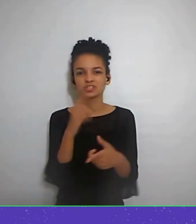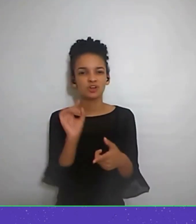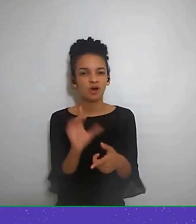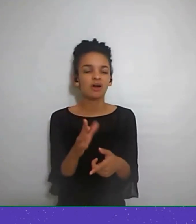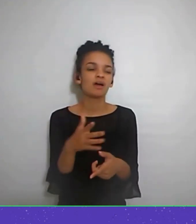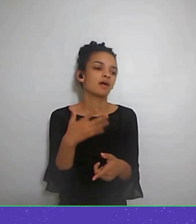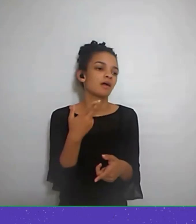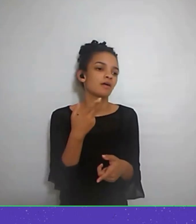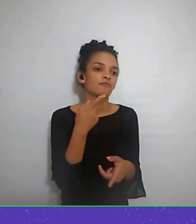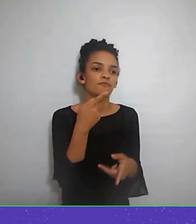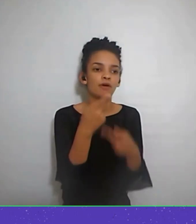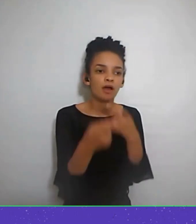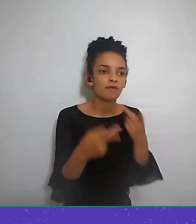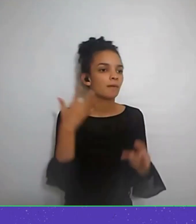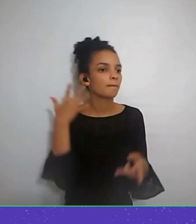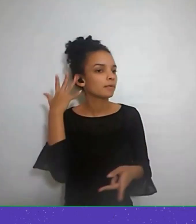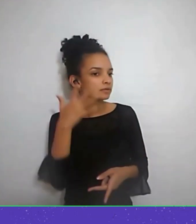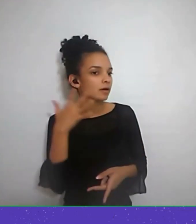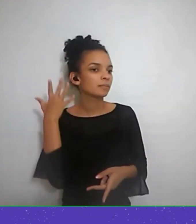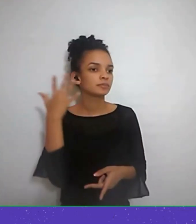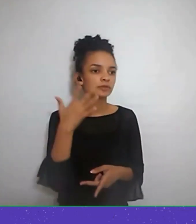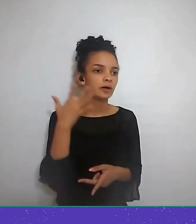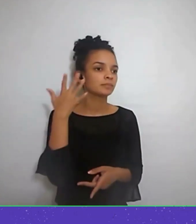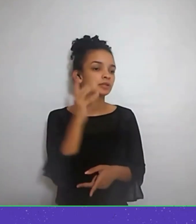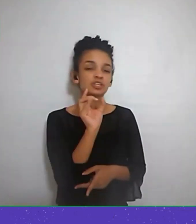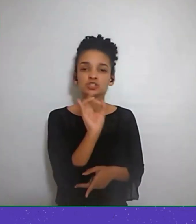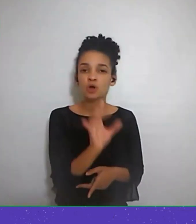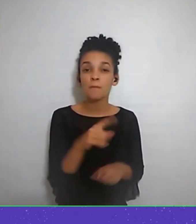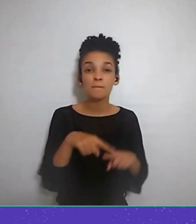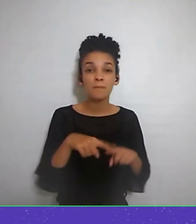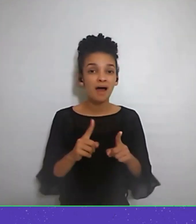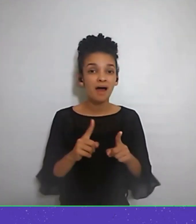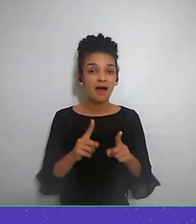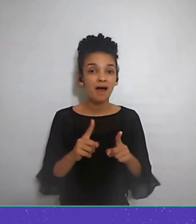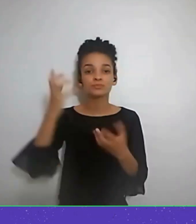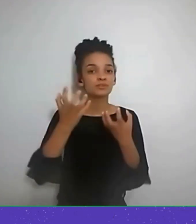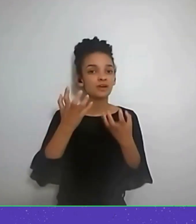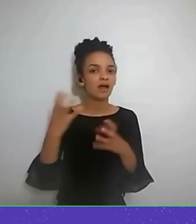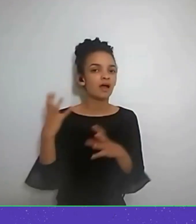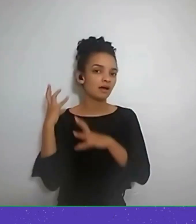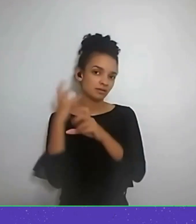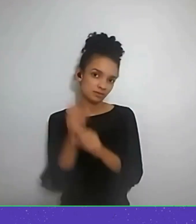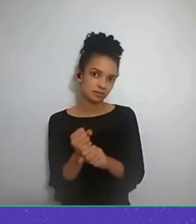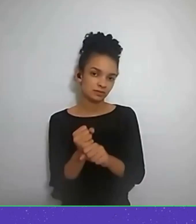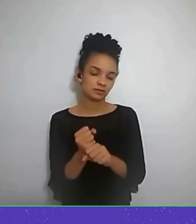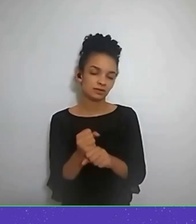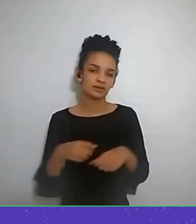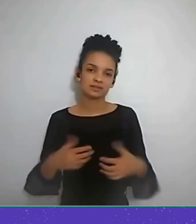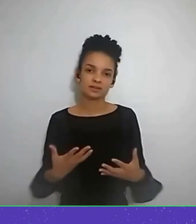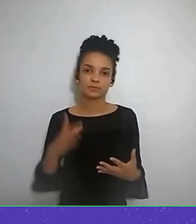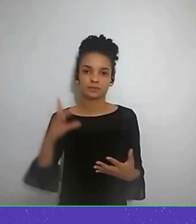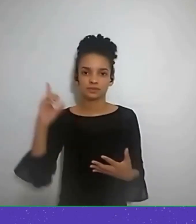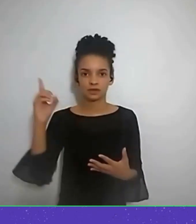Deus. Então, irmãos, o Senhor começou a nos dar um equilíbrio a partir daquele momento.